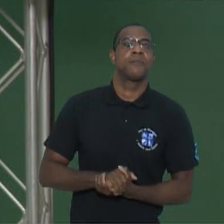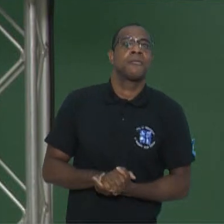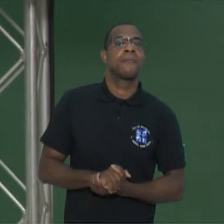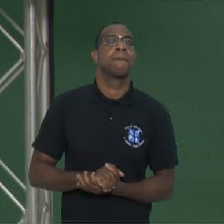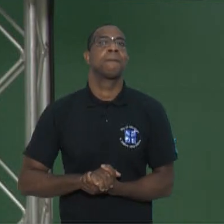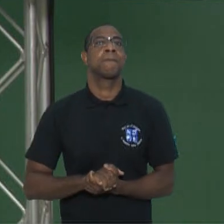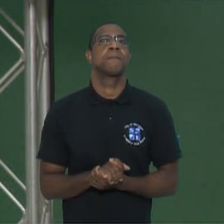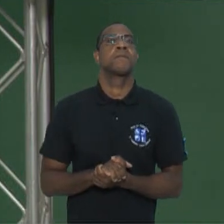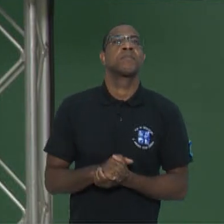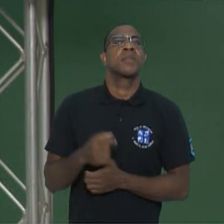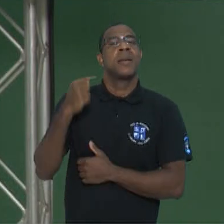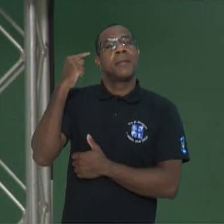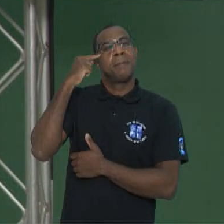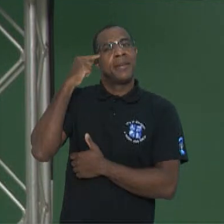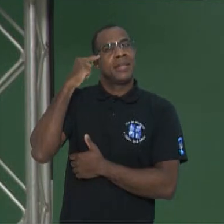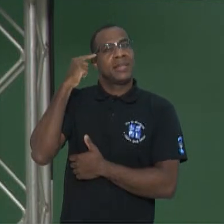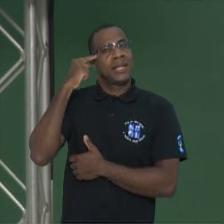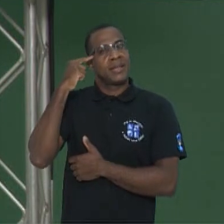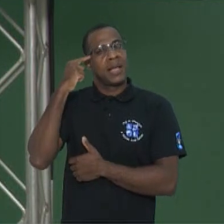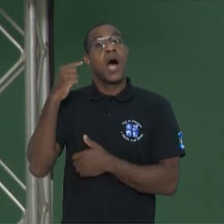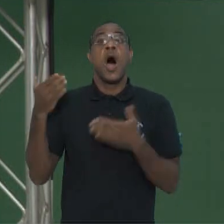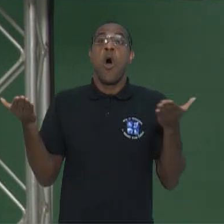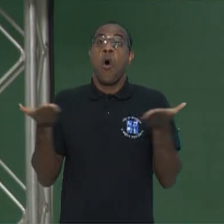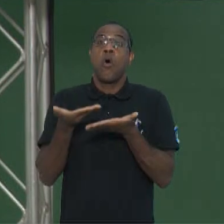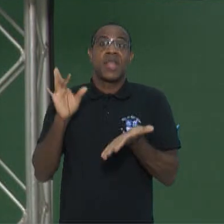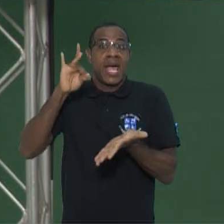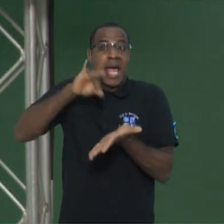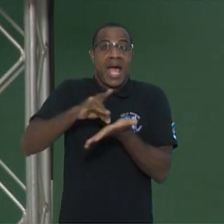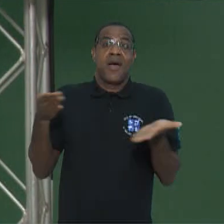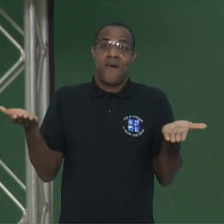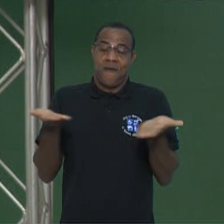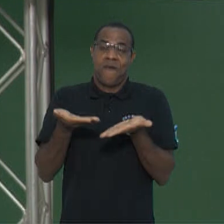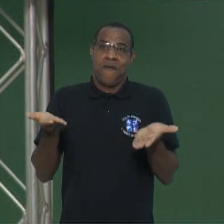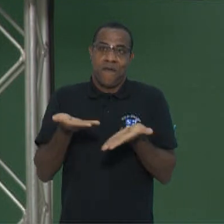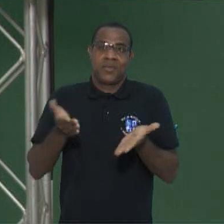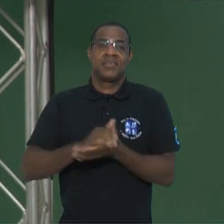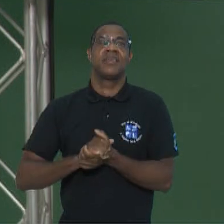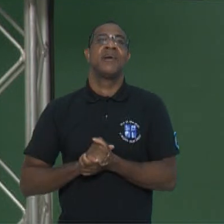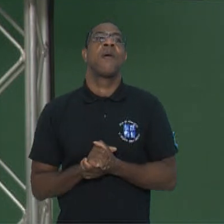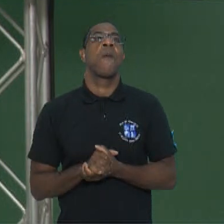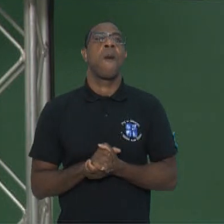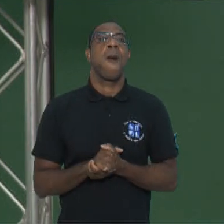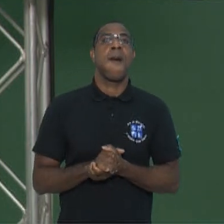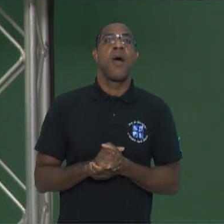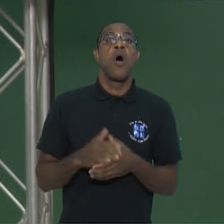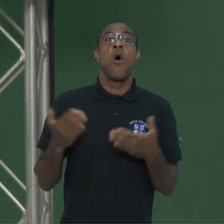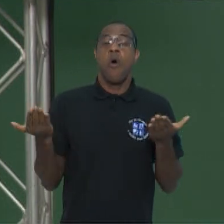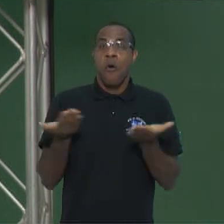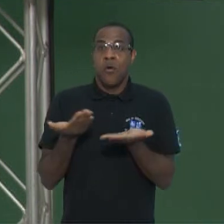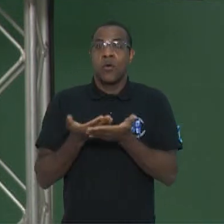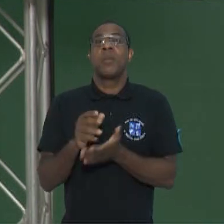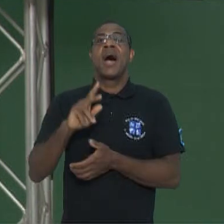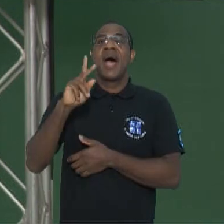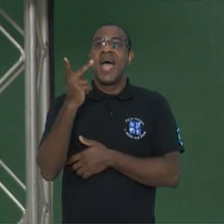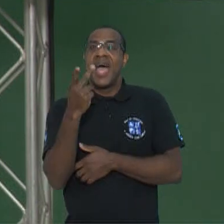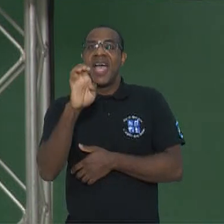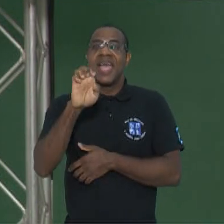E aí vamos pensar um pouquinho na nossa realidade, já que a ideia é como a a hegemonia europeia,